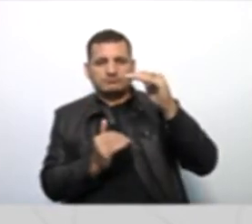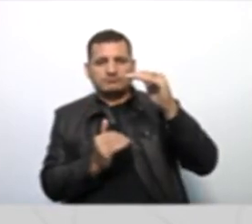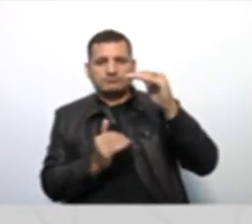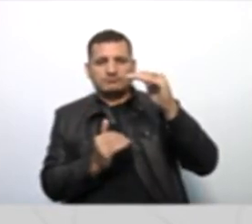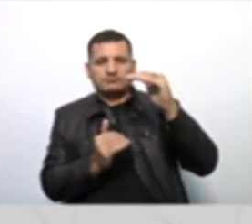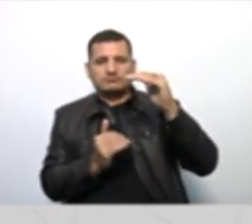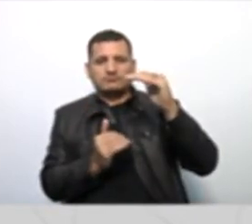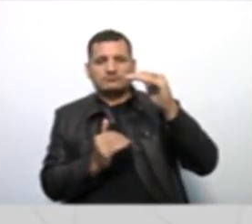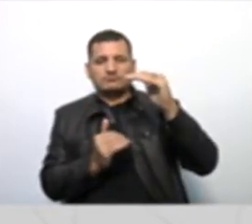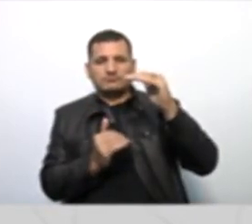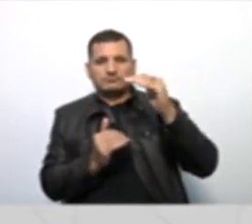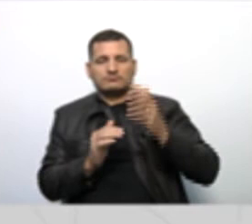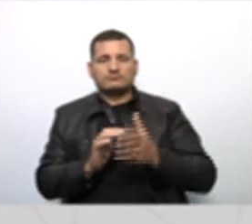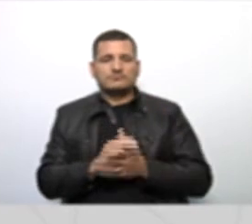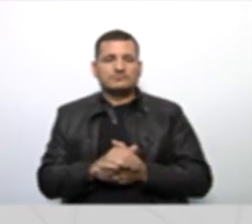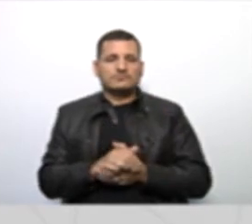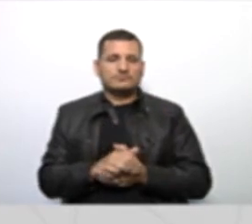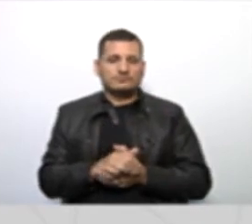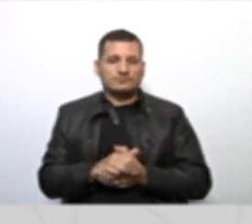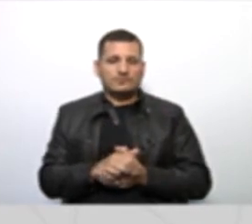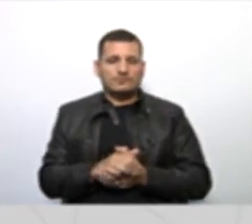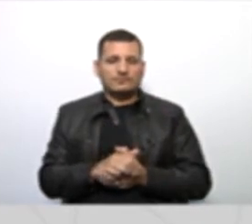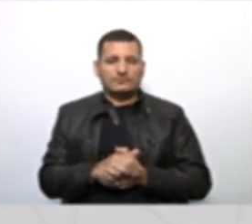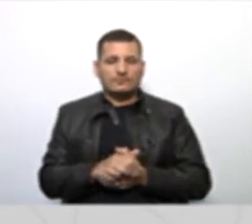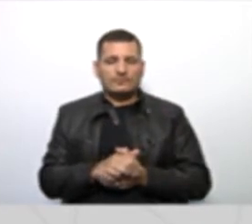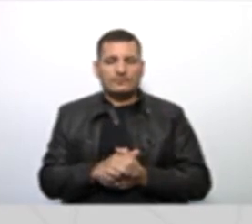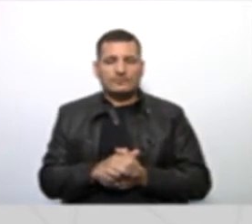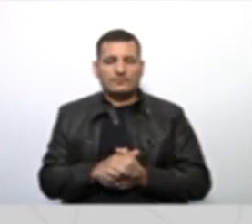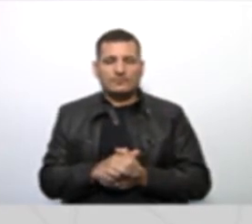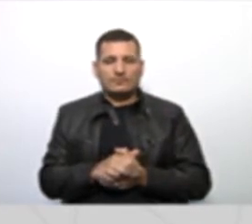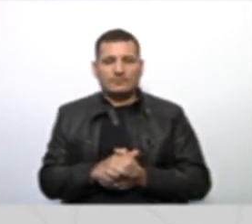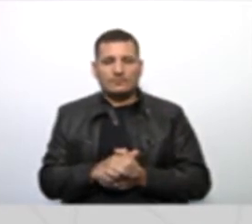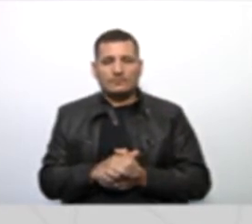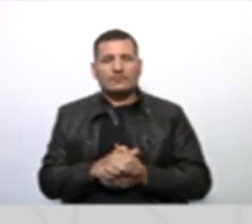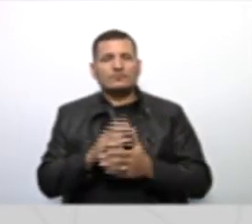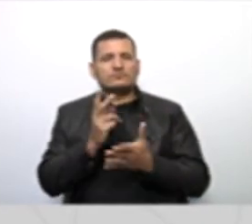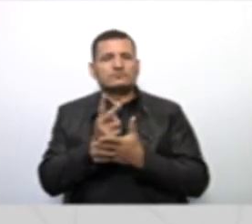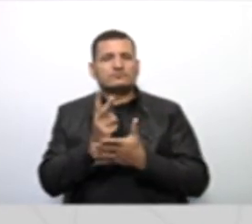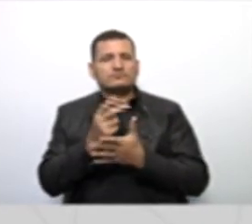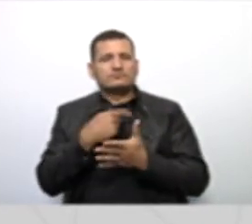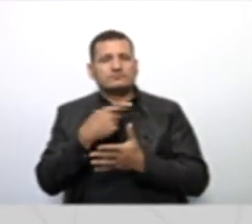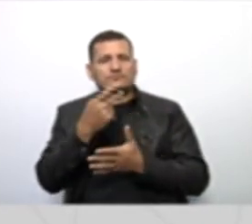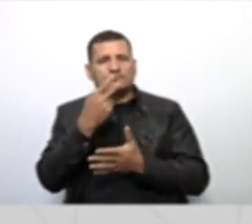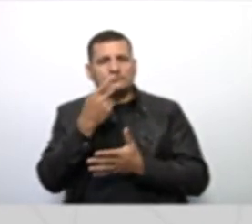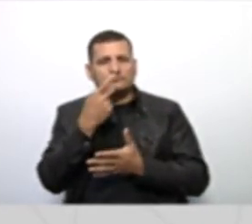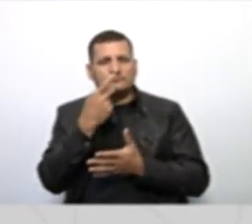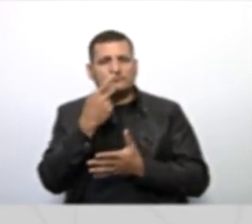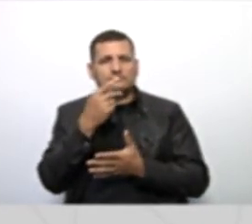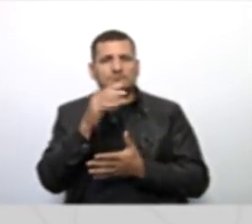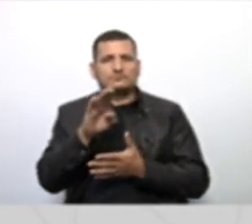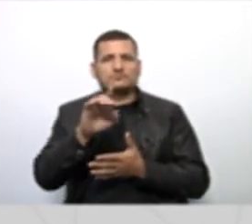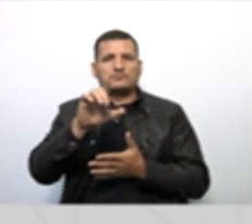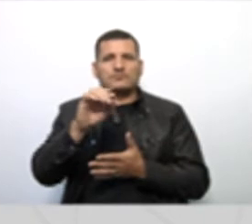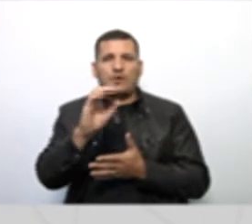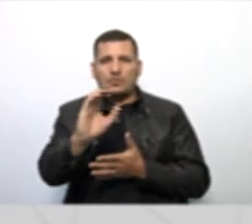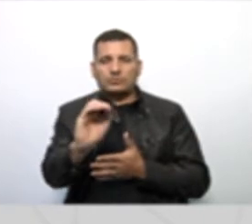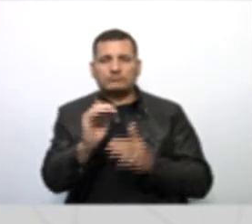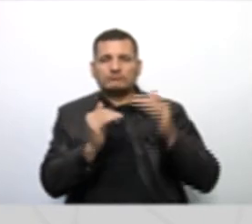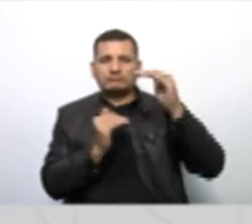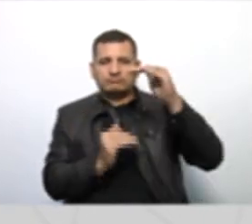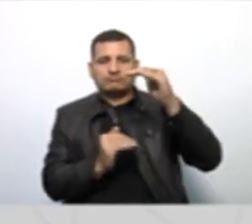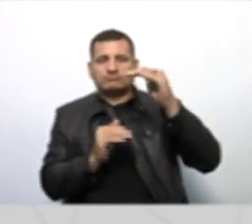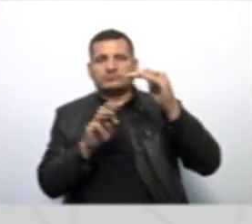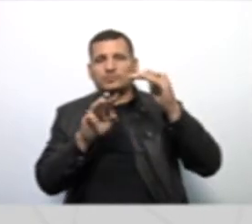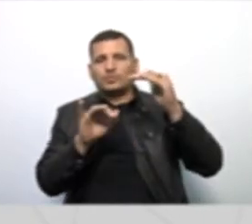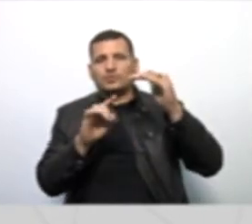entendeu? Mas é um read, tá? Entenderam? Então tá, então toda vez que eu falar em bloco, eu estou me referindo a